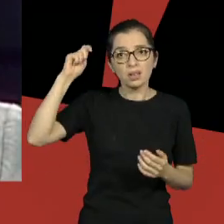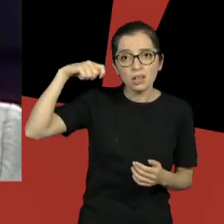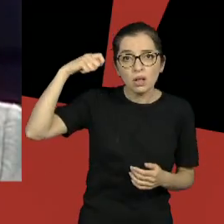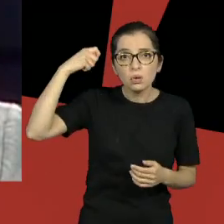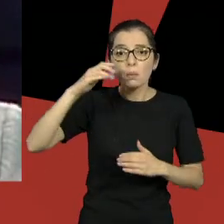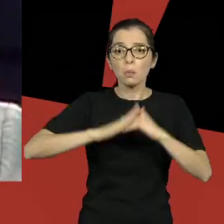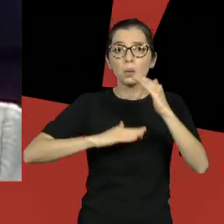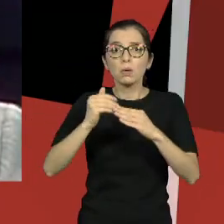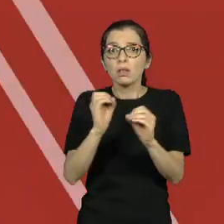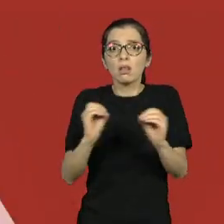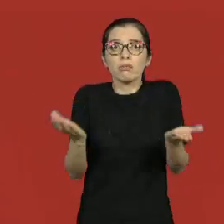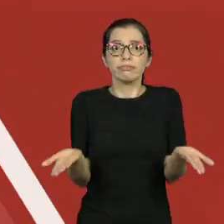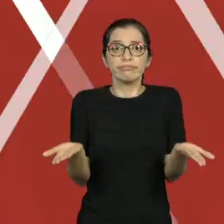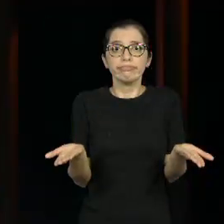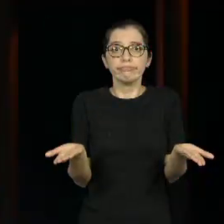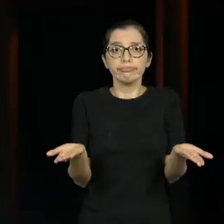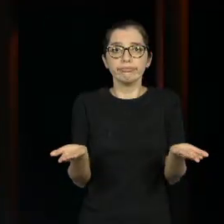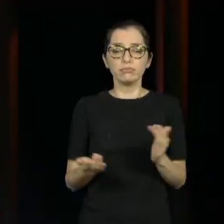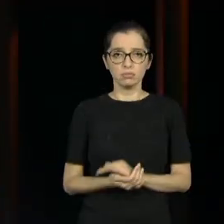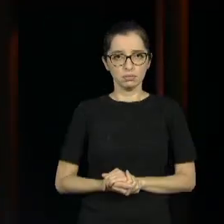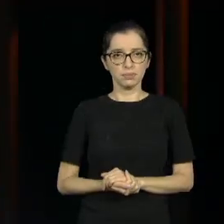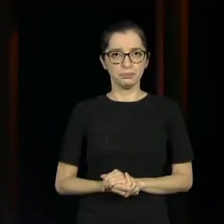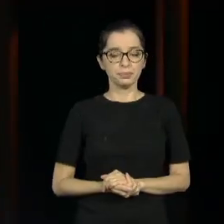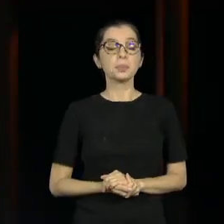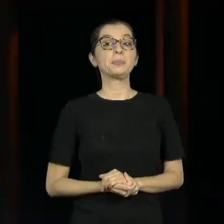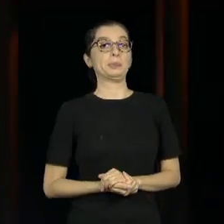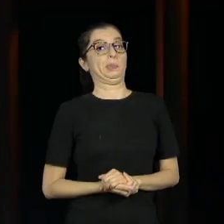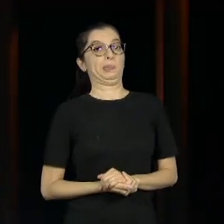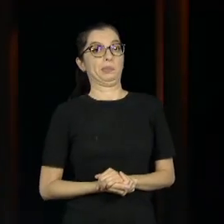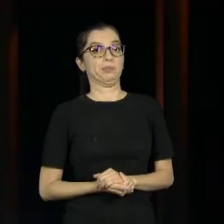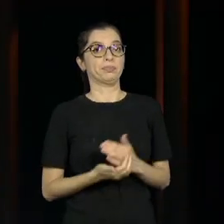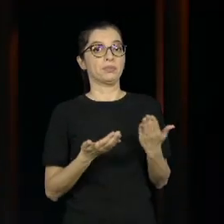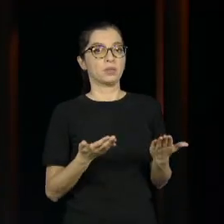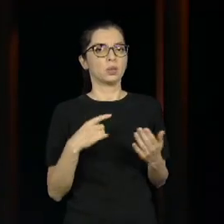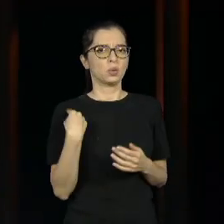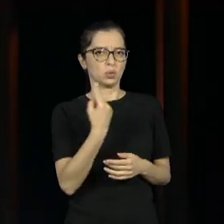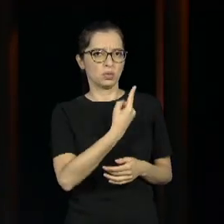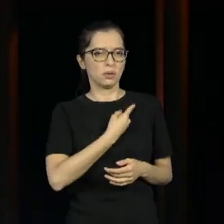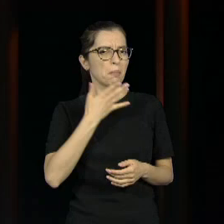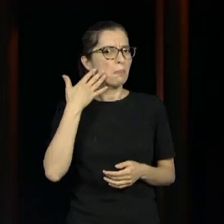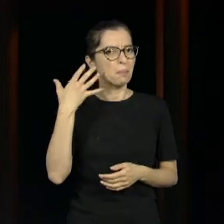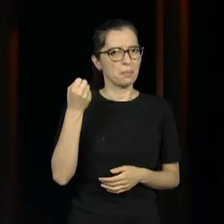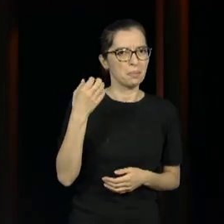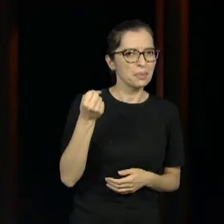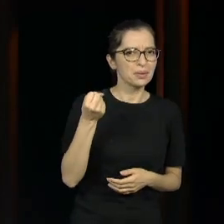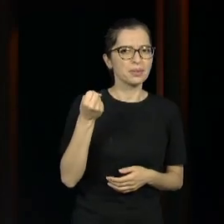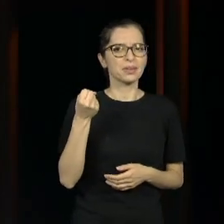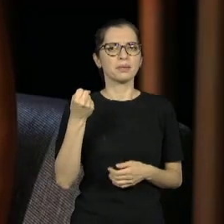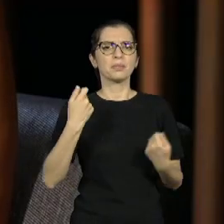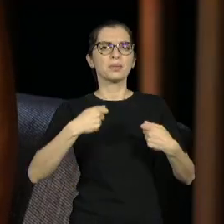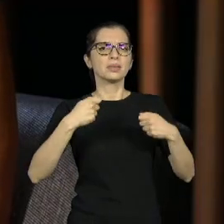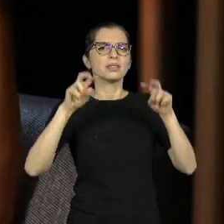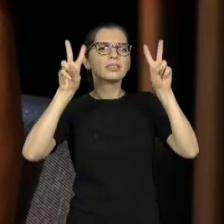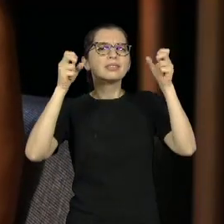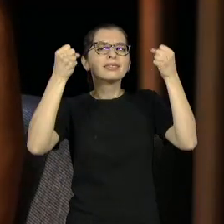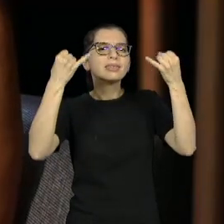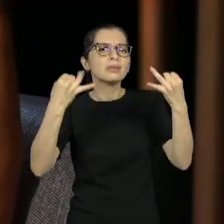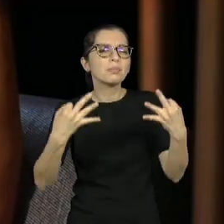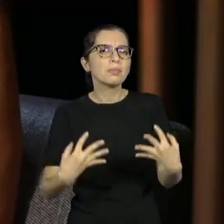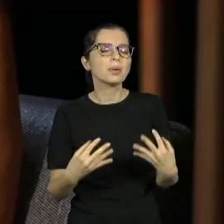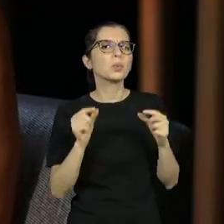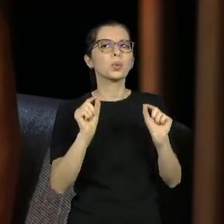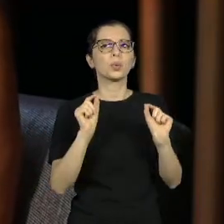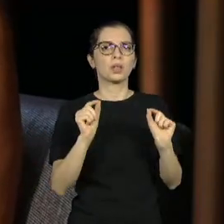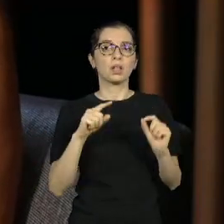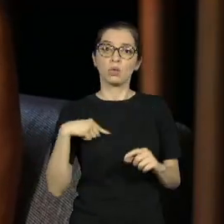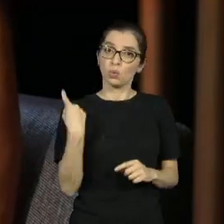Tá certo E como que nós brancos devemos abordar esse tema eu penso que